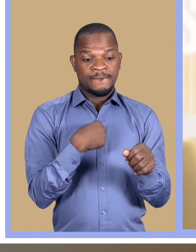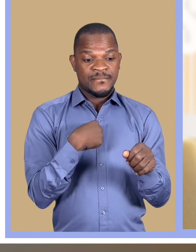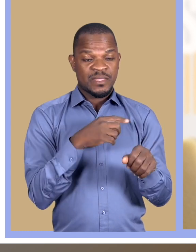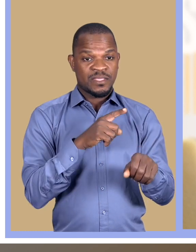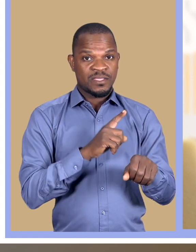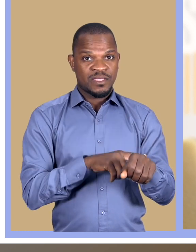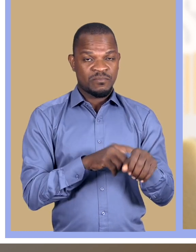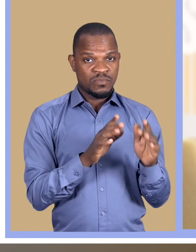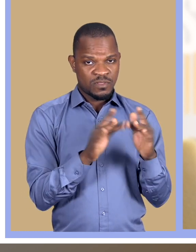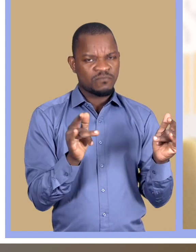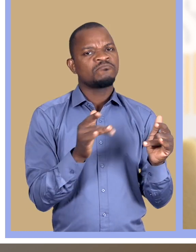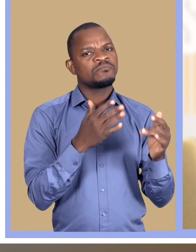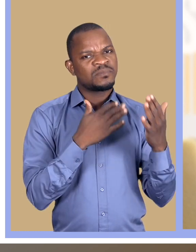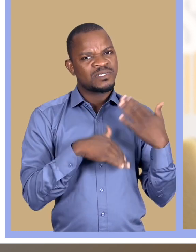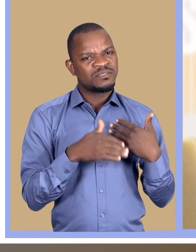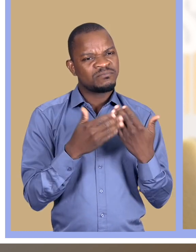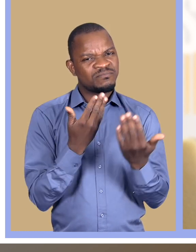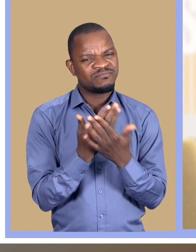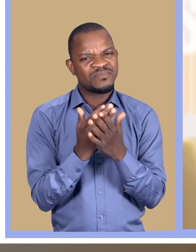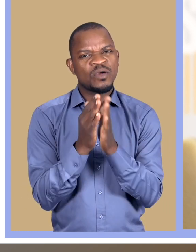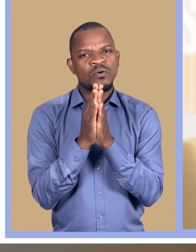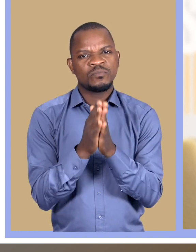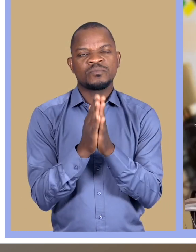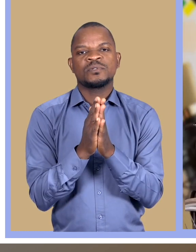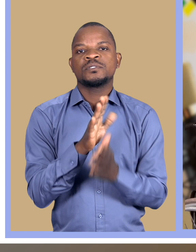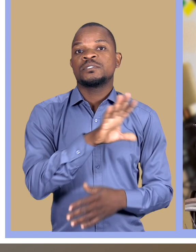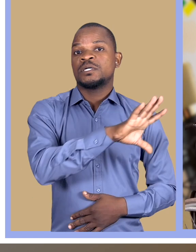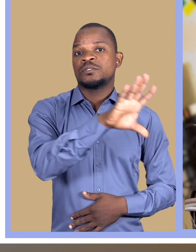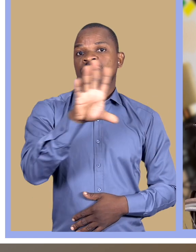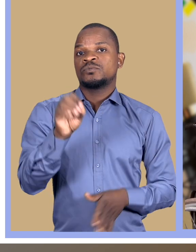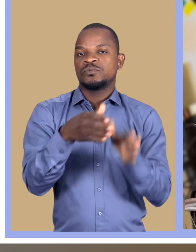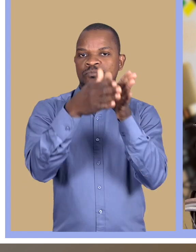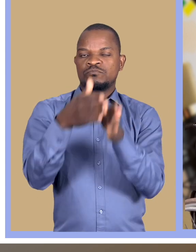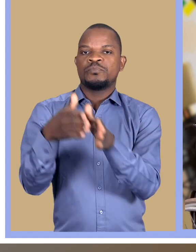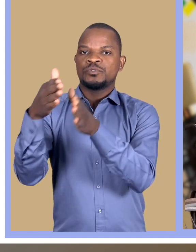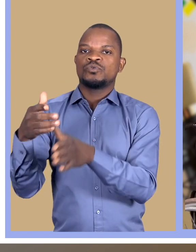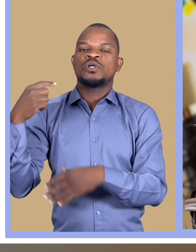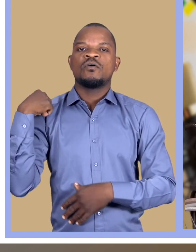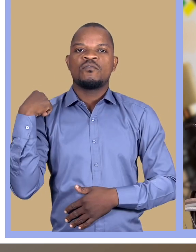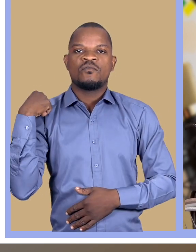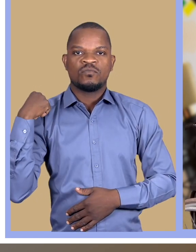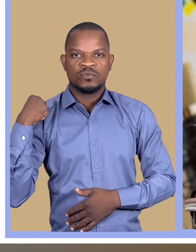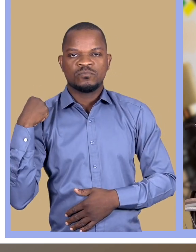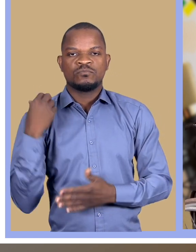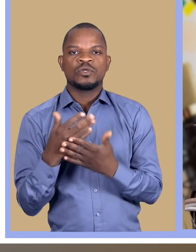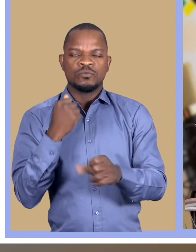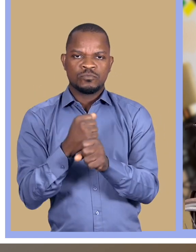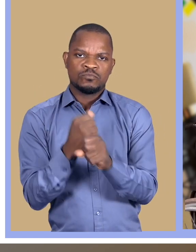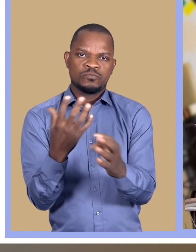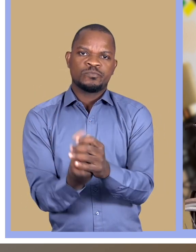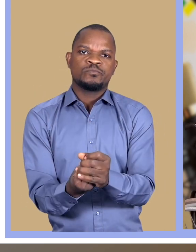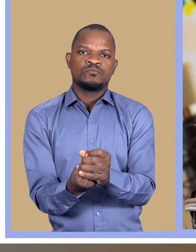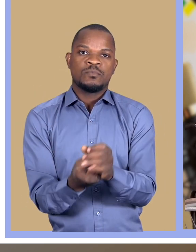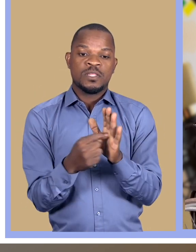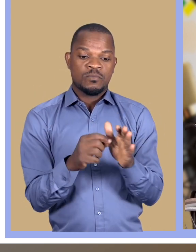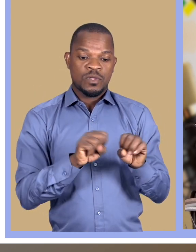agradecer aos voluntários, que são os heróis que trabalham conosco no nosso movimento, principalmente o meu movimento, que é o